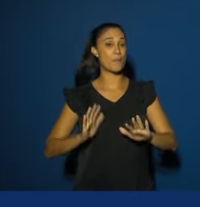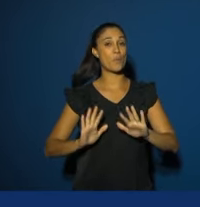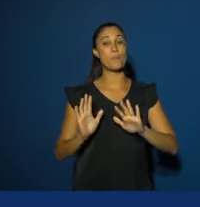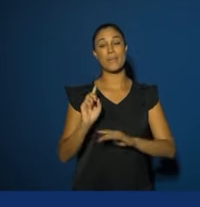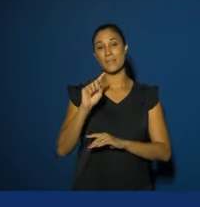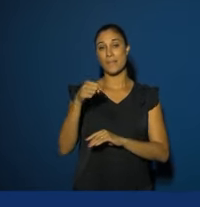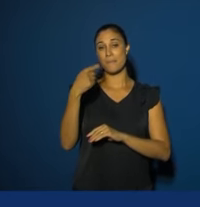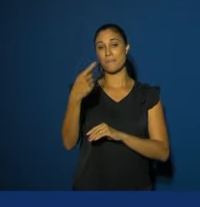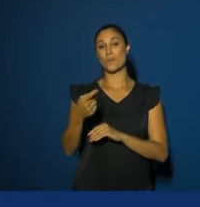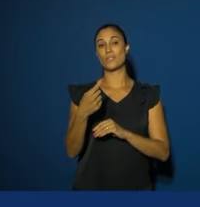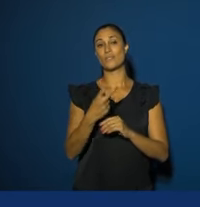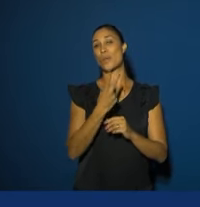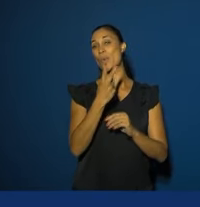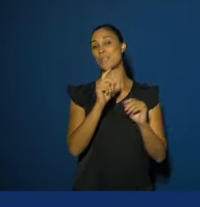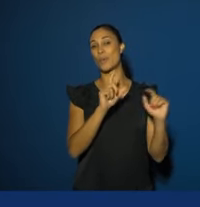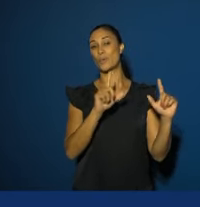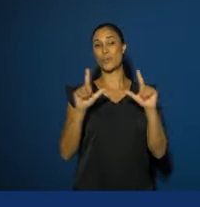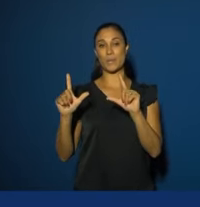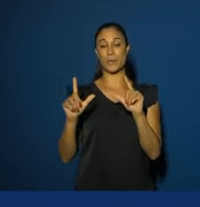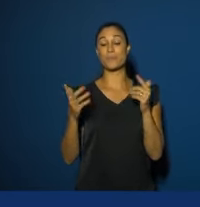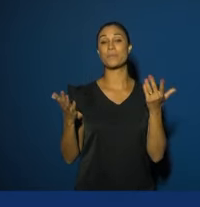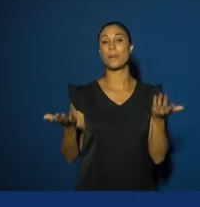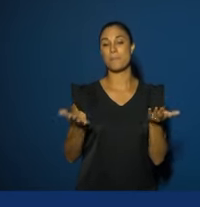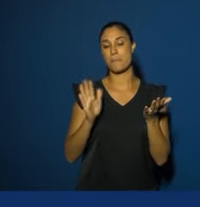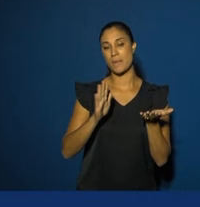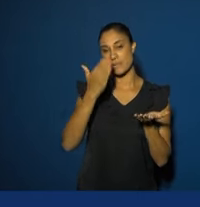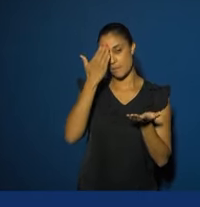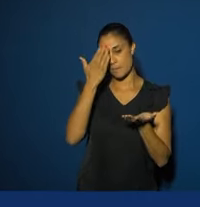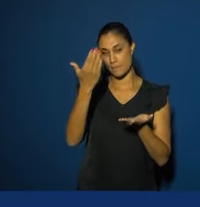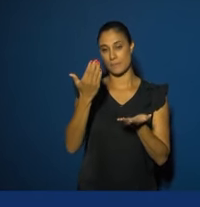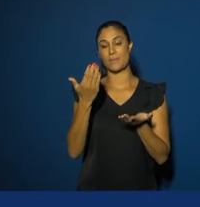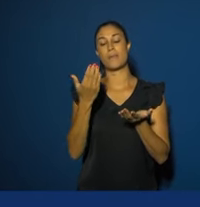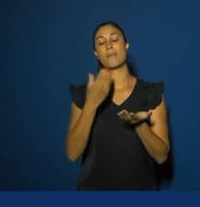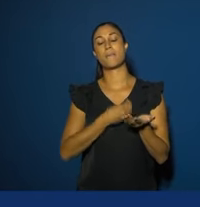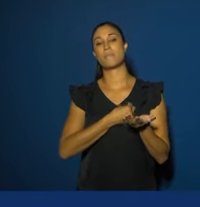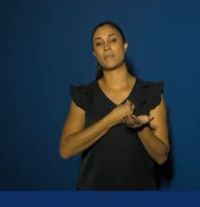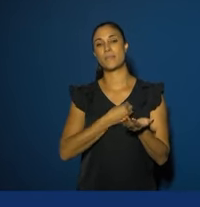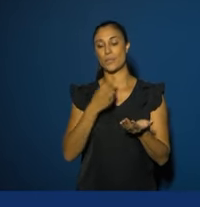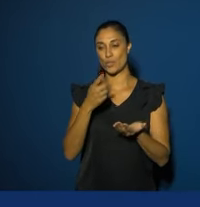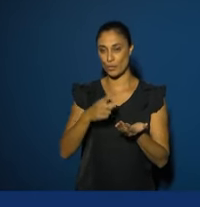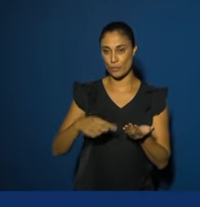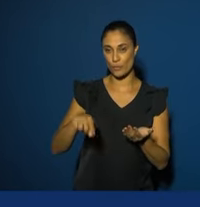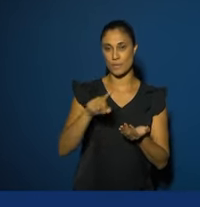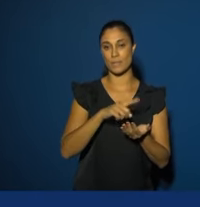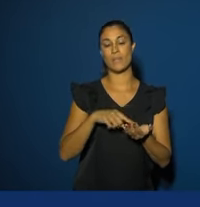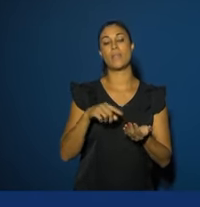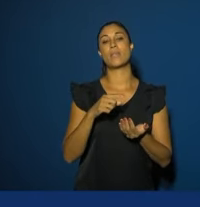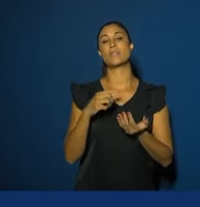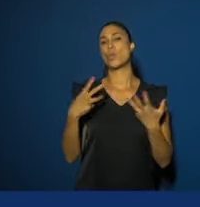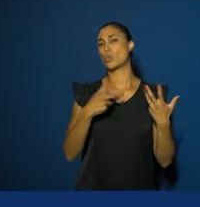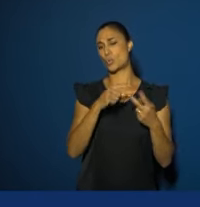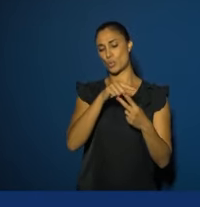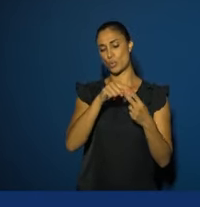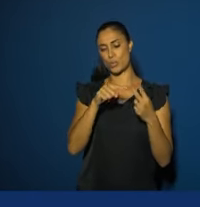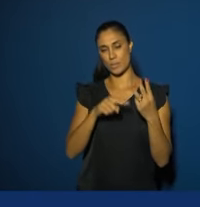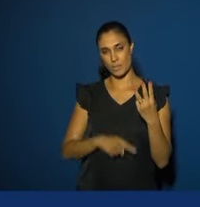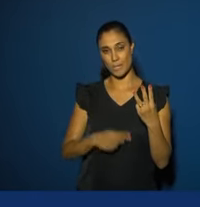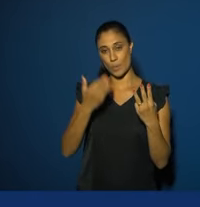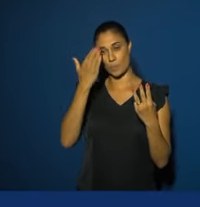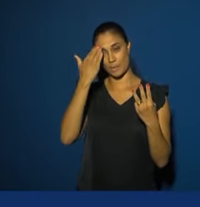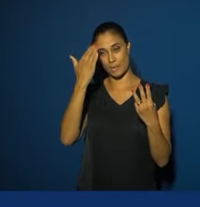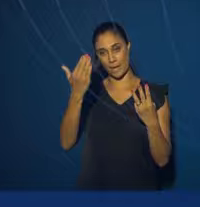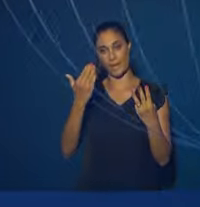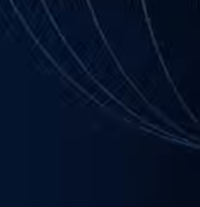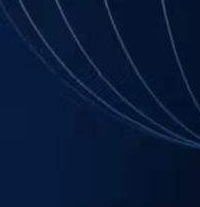quiser depois a gente faz um segundo painel eh mas queria agradecer a presença de vocês Carla radam barbut Obrigado mais uma